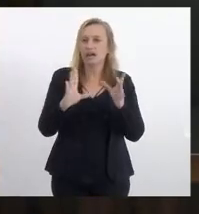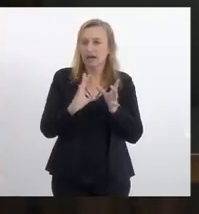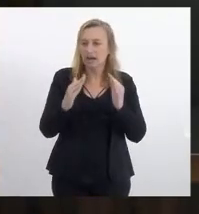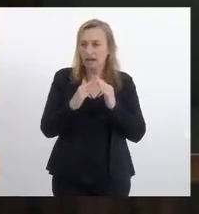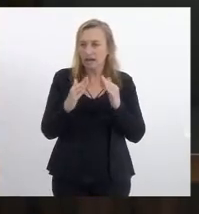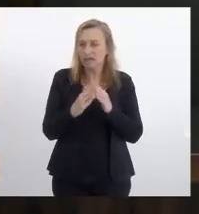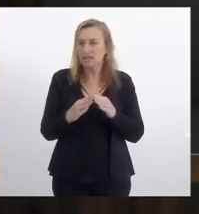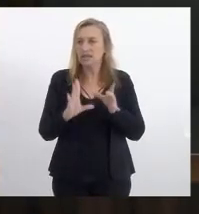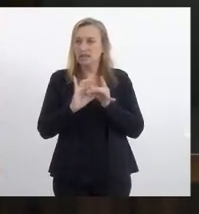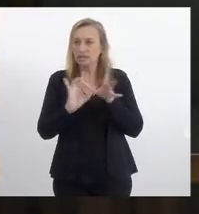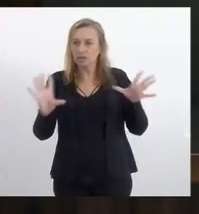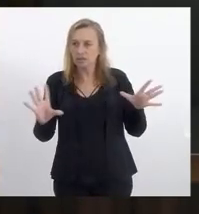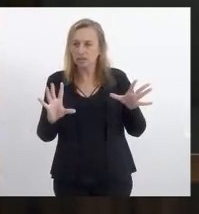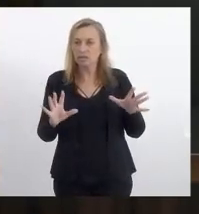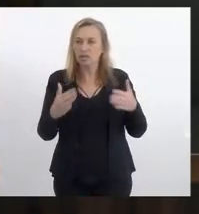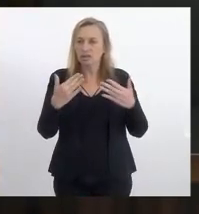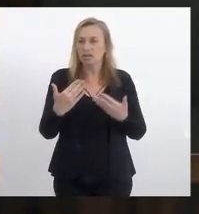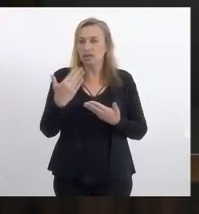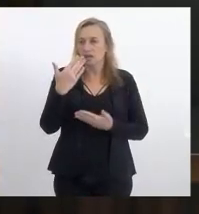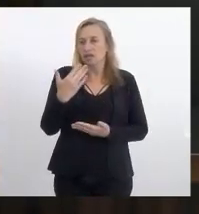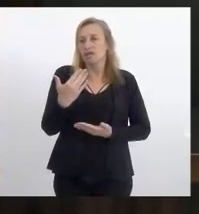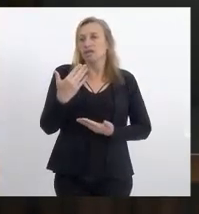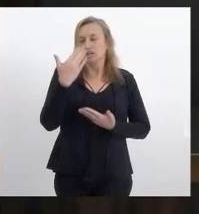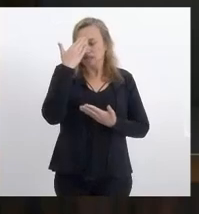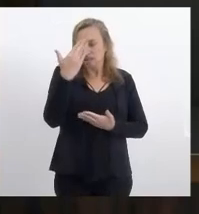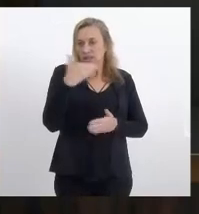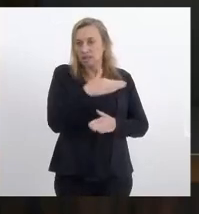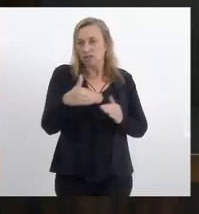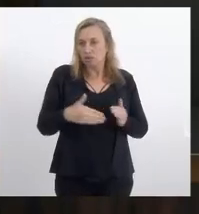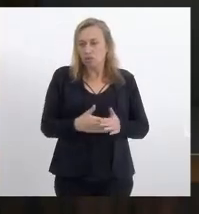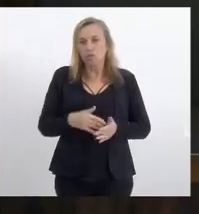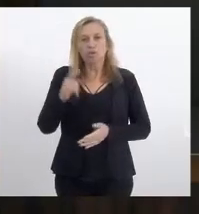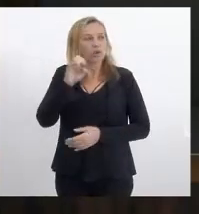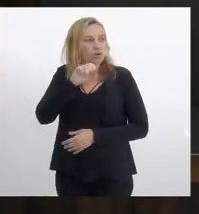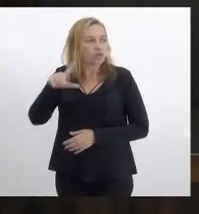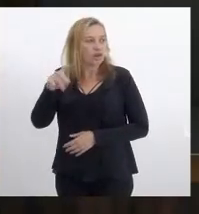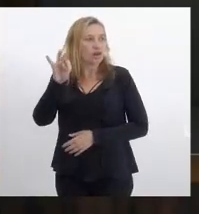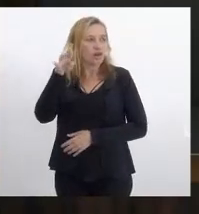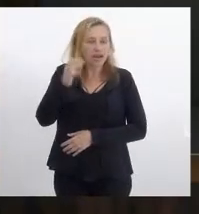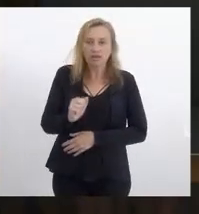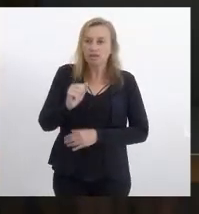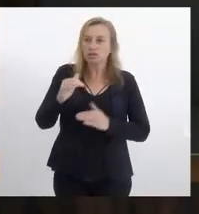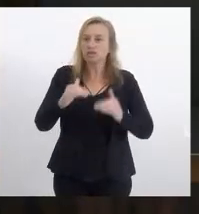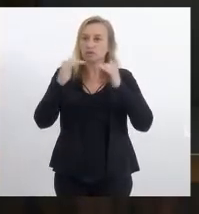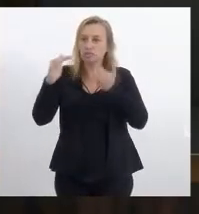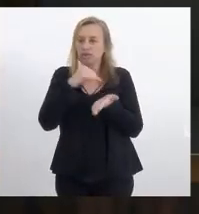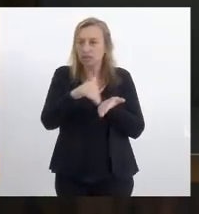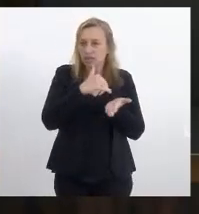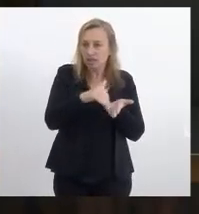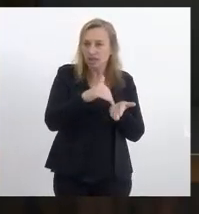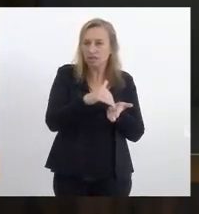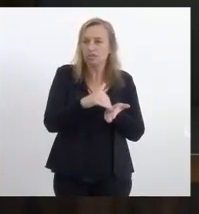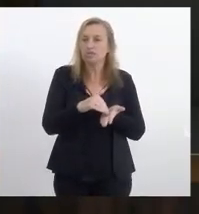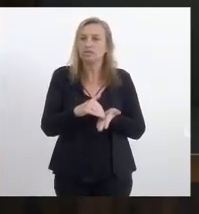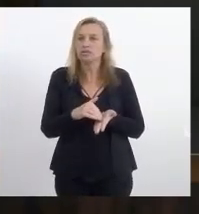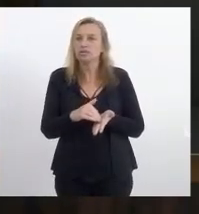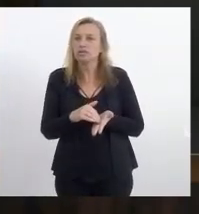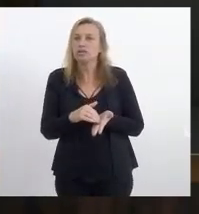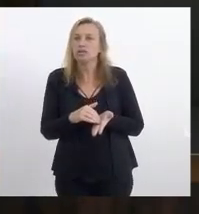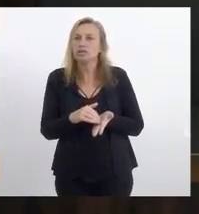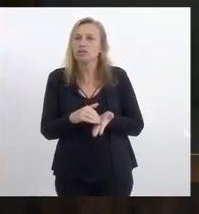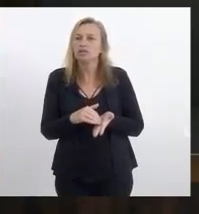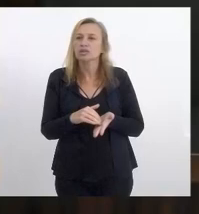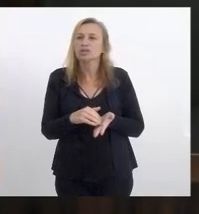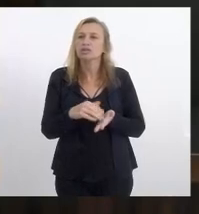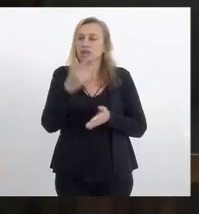opção defender a todos os que estão aqui nominalmente agradeço a Coronel Leandro ao secretário ao Coronel Luiz Henrique né